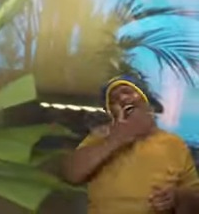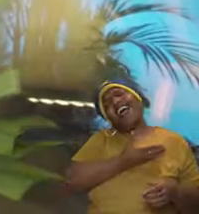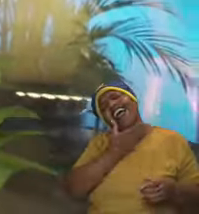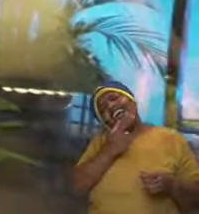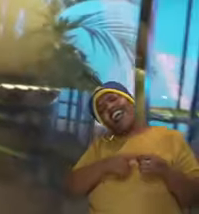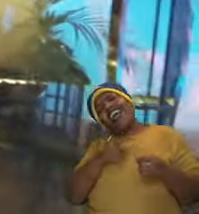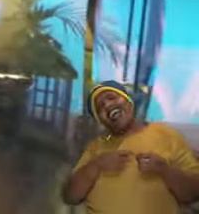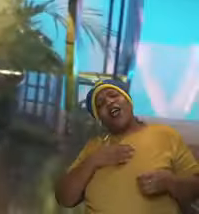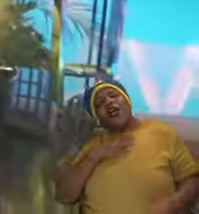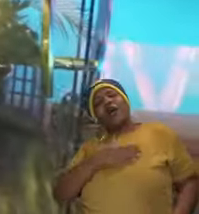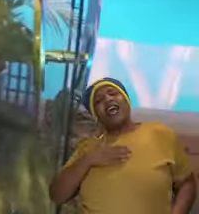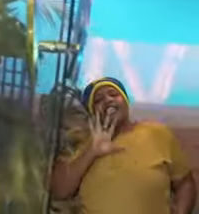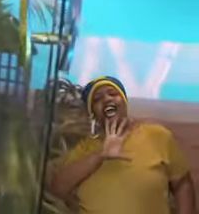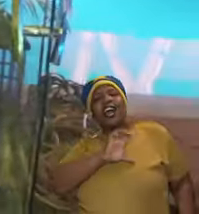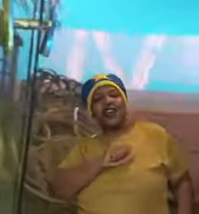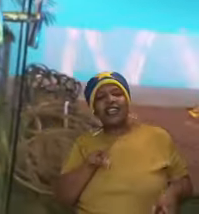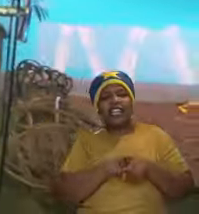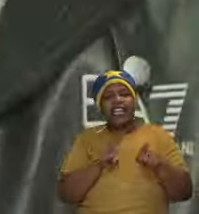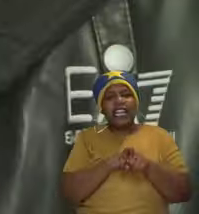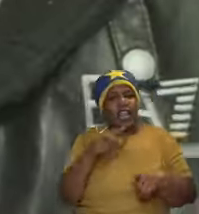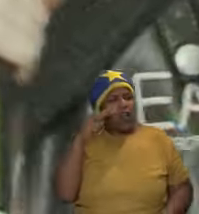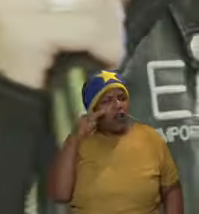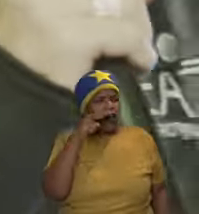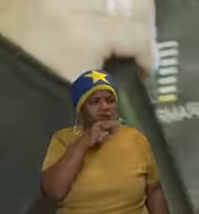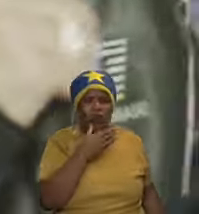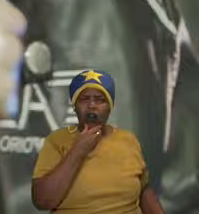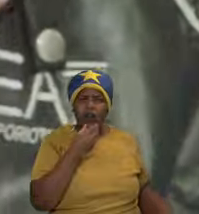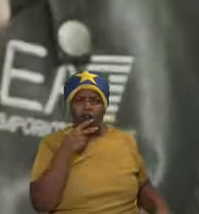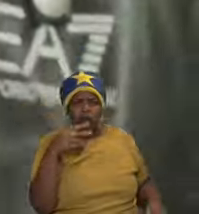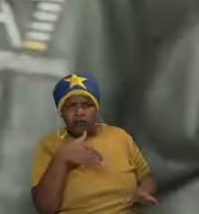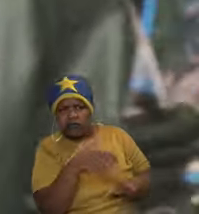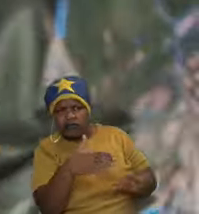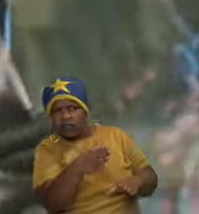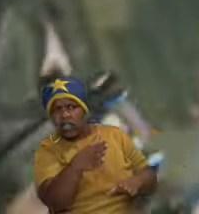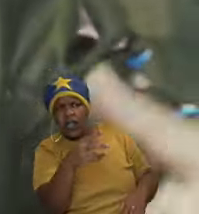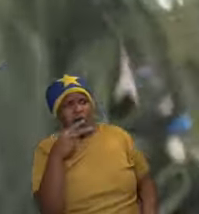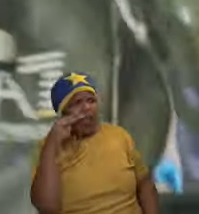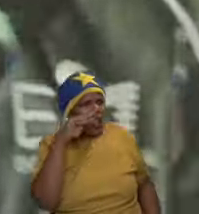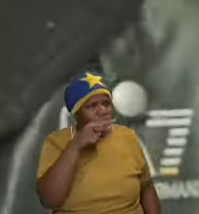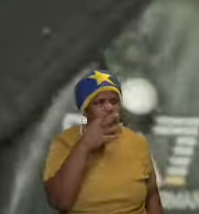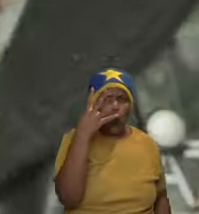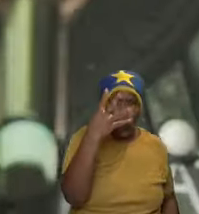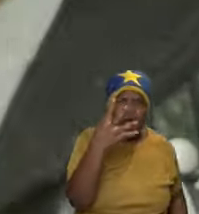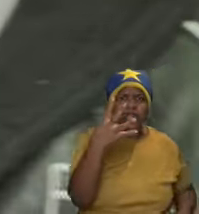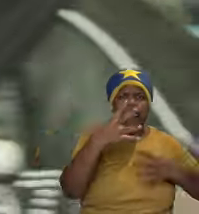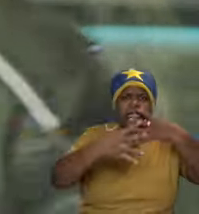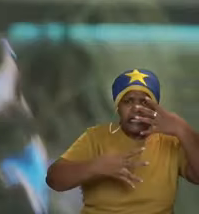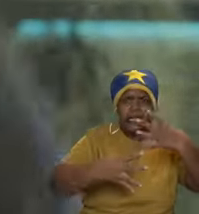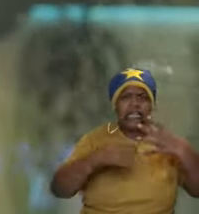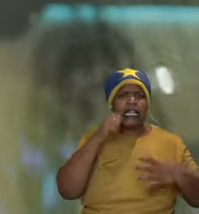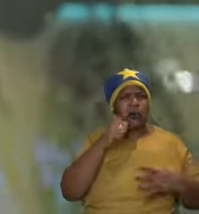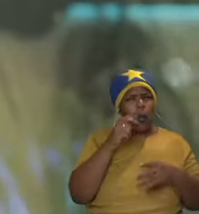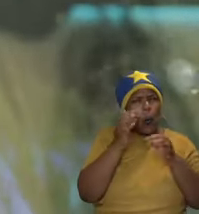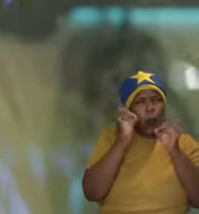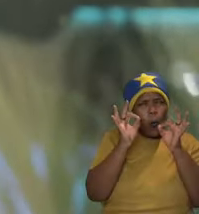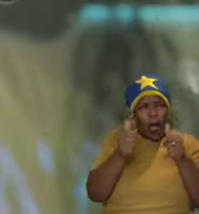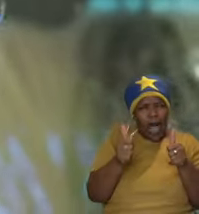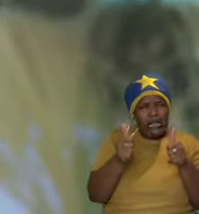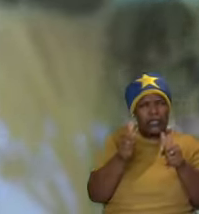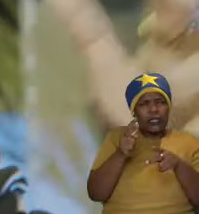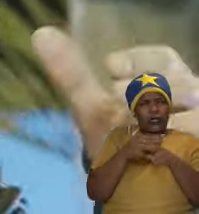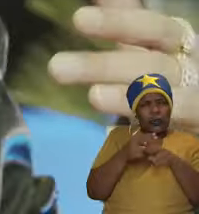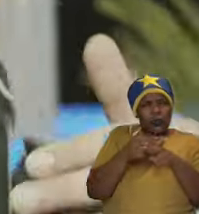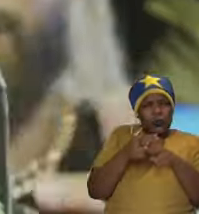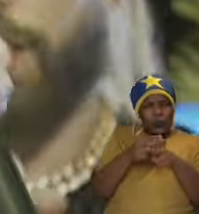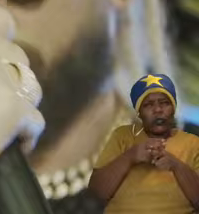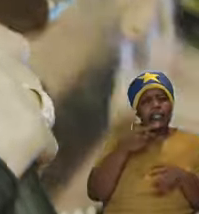e amor também. Eu me vi maciando outra vez pela rua. É fato. As quatro mais quatro minas seminua. Pros mente fraca